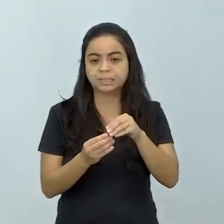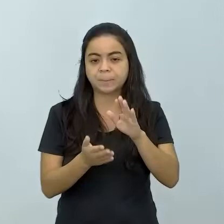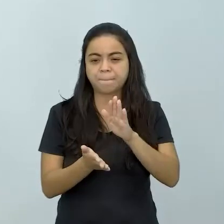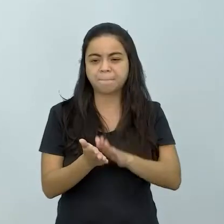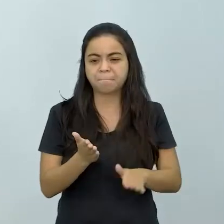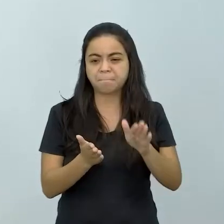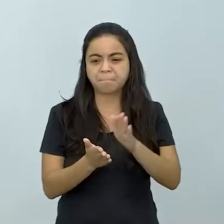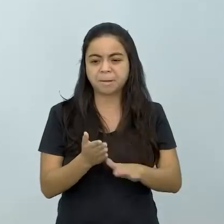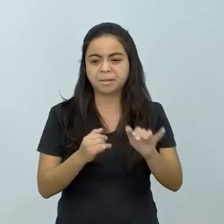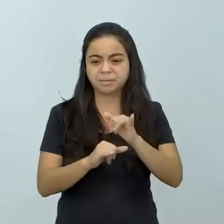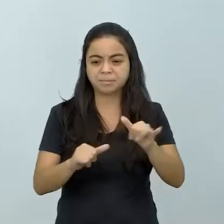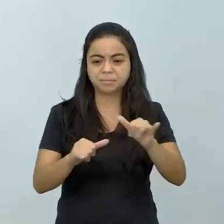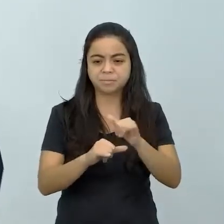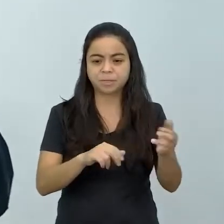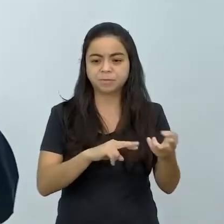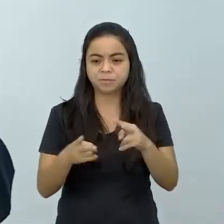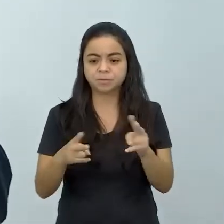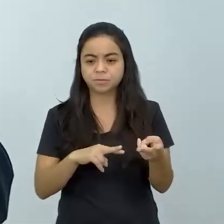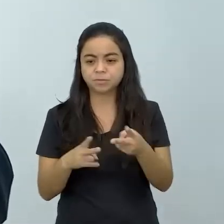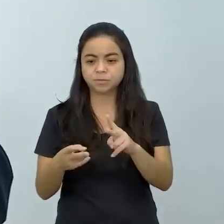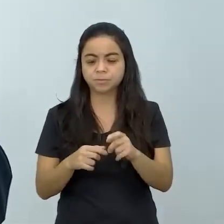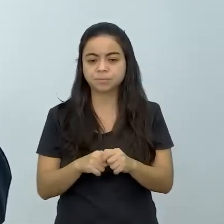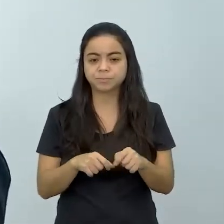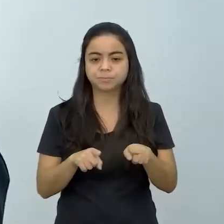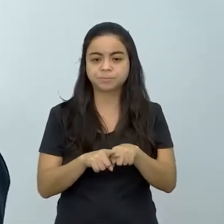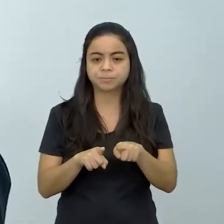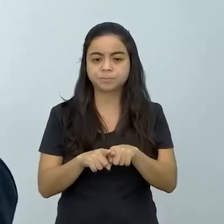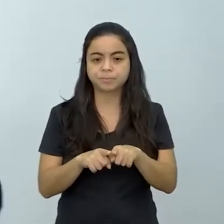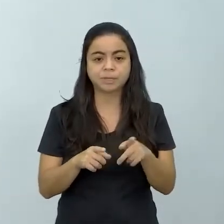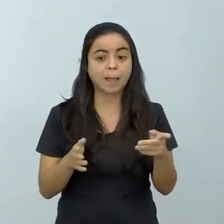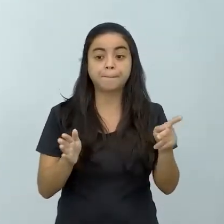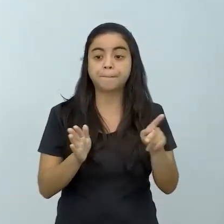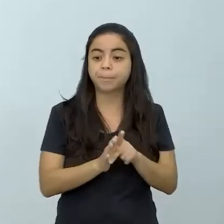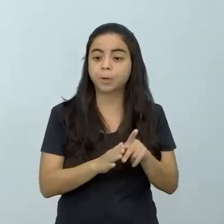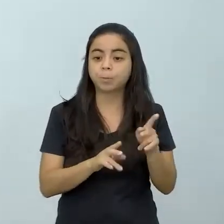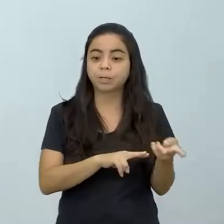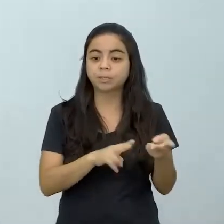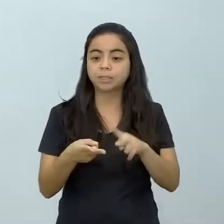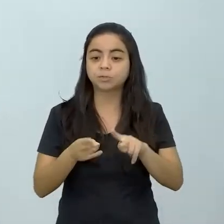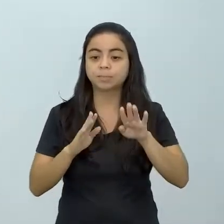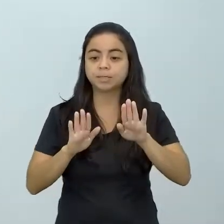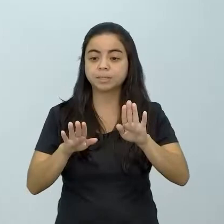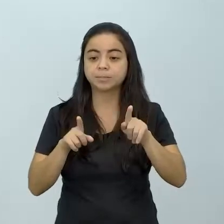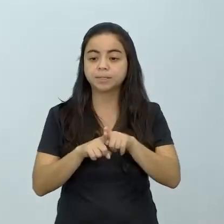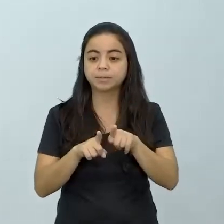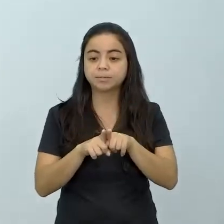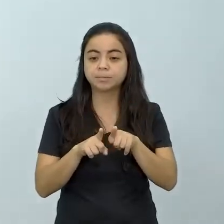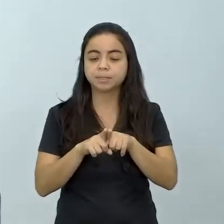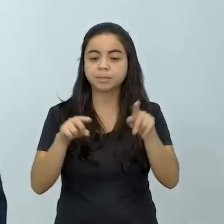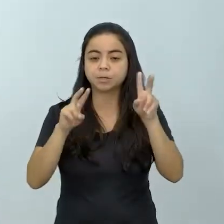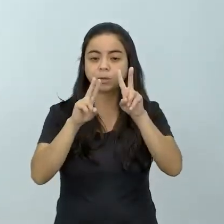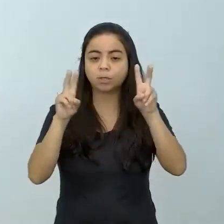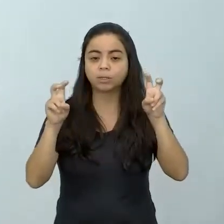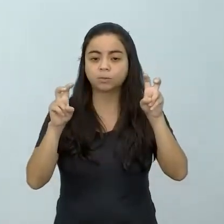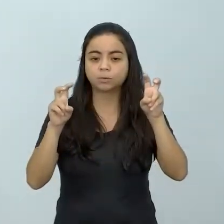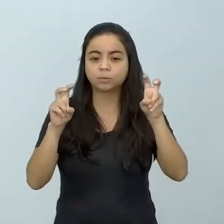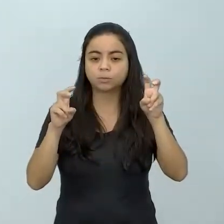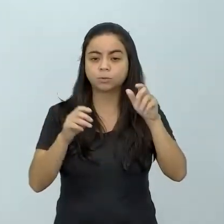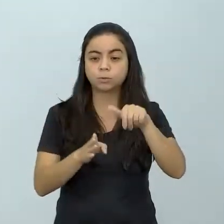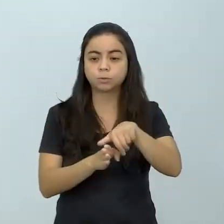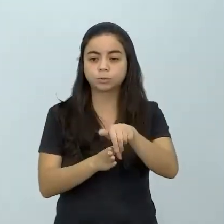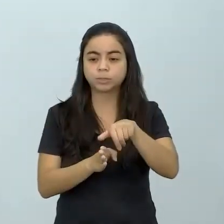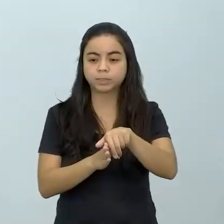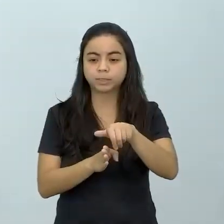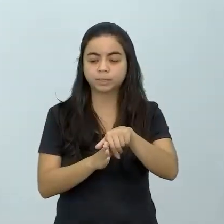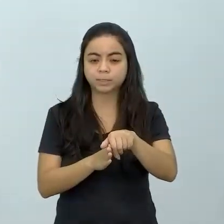energética na hora da transformação falar da próxima da própria transformação mas eu vou falar também um pouquinho é claro que te dá uma orientação